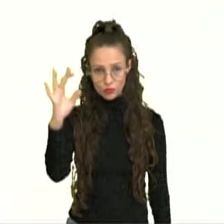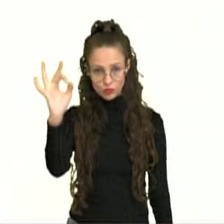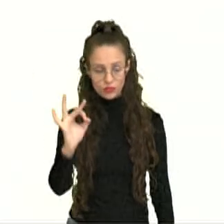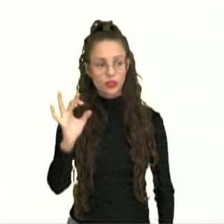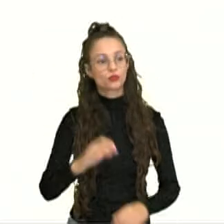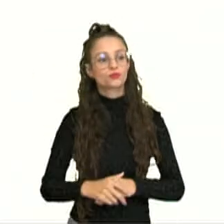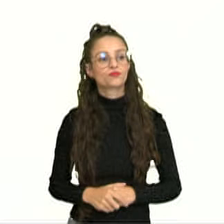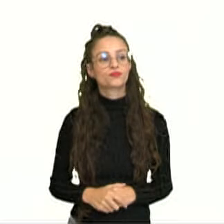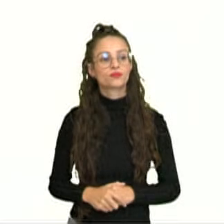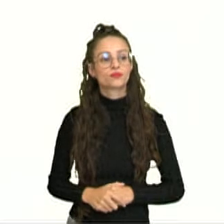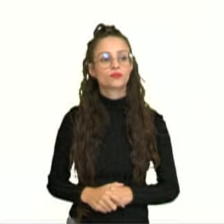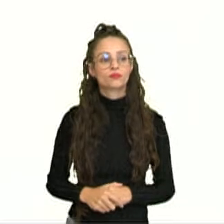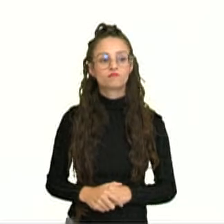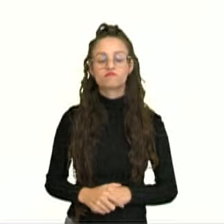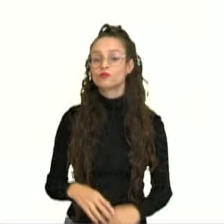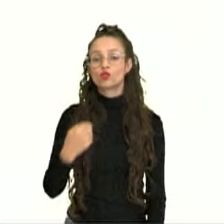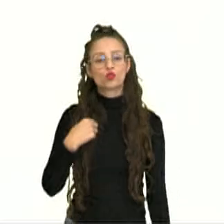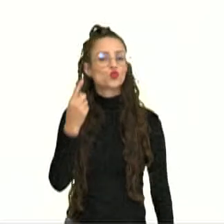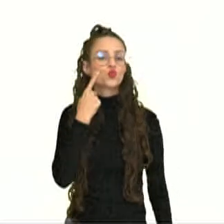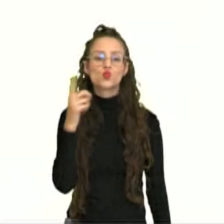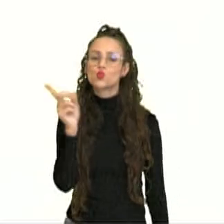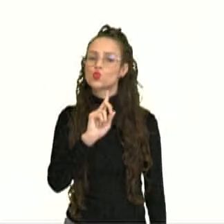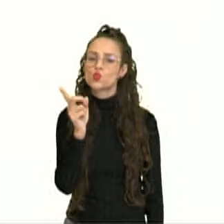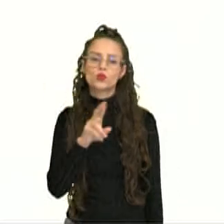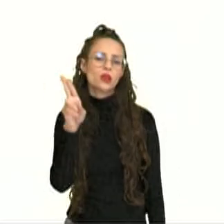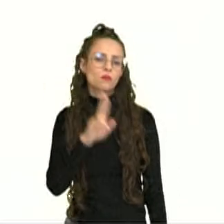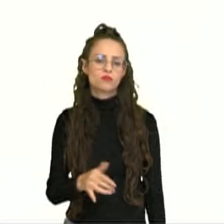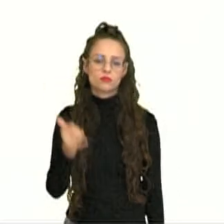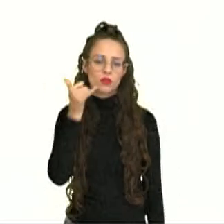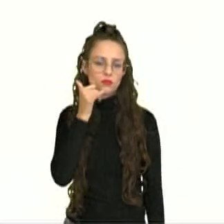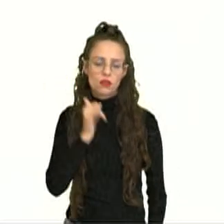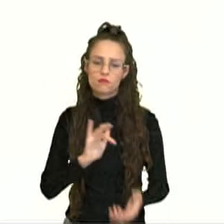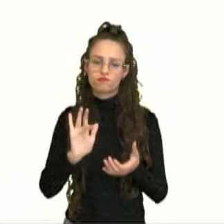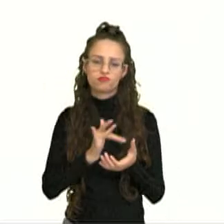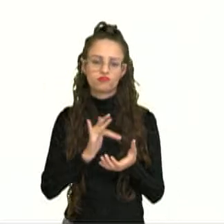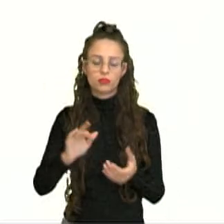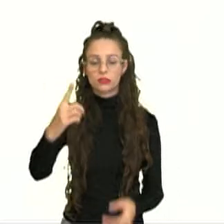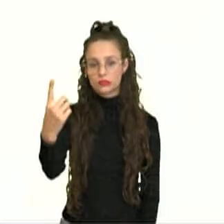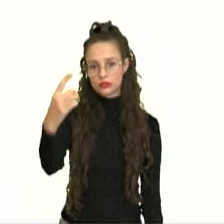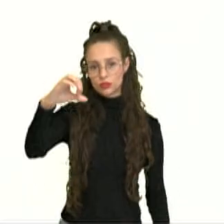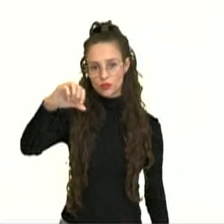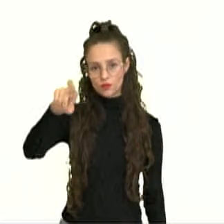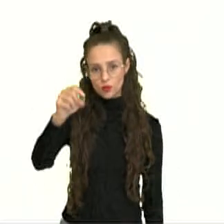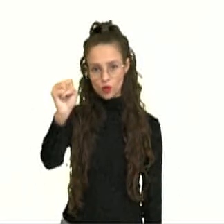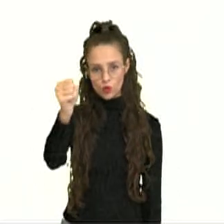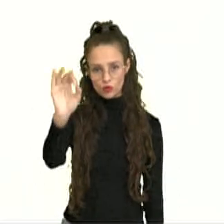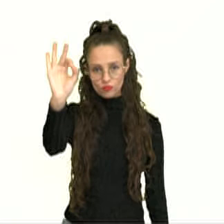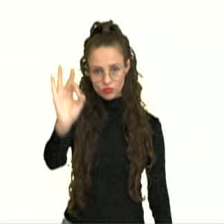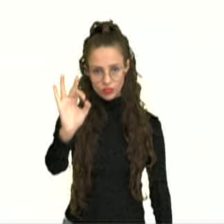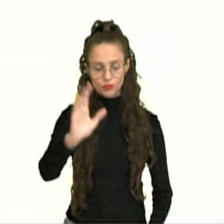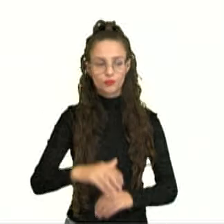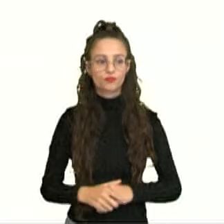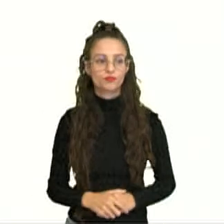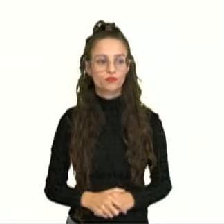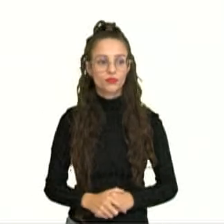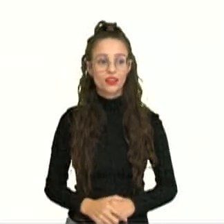24,2%, e não sabiam usar telefone móvel celular, 19,8%.